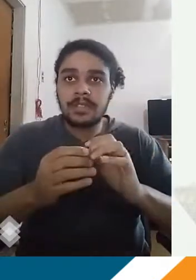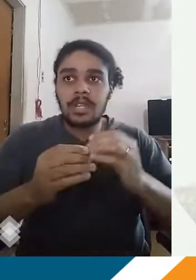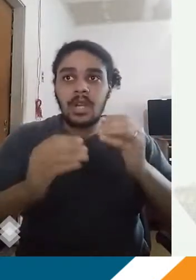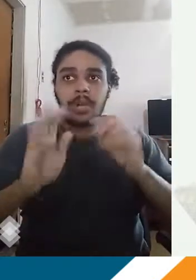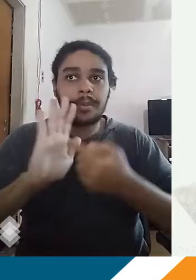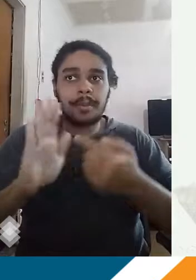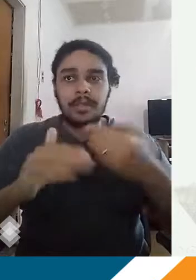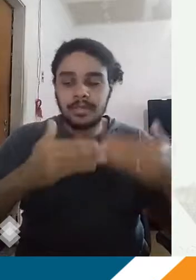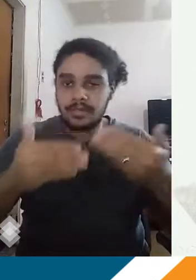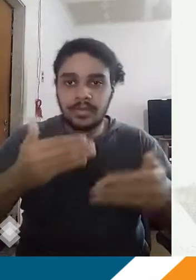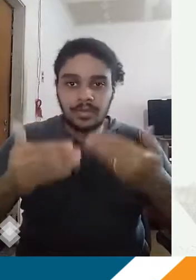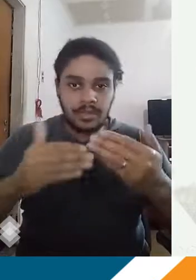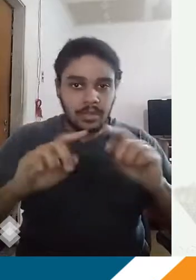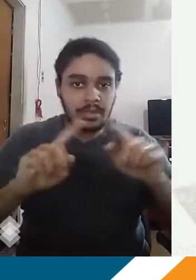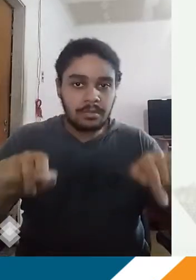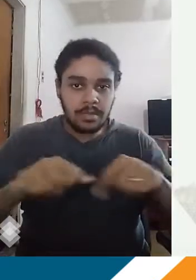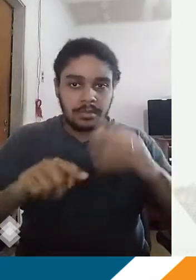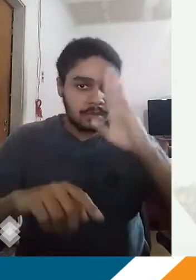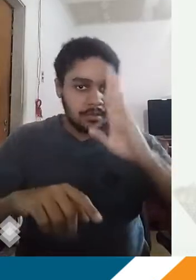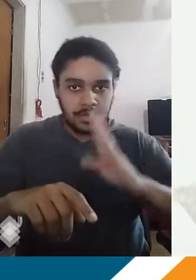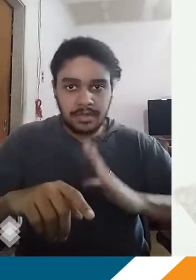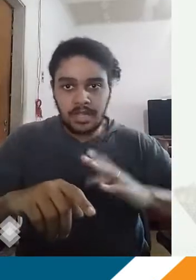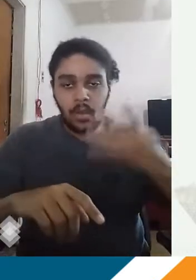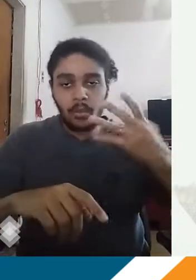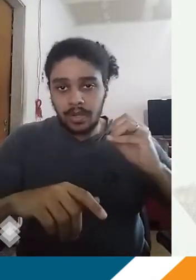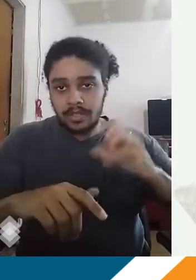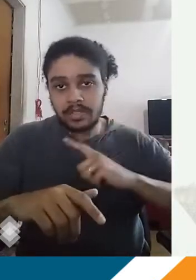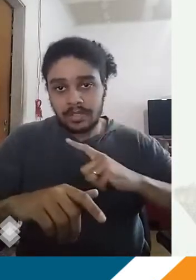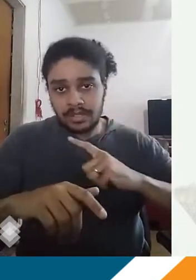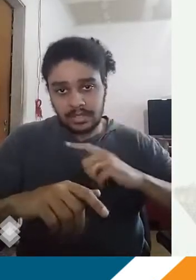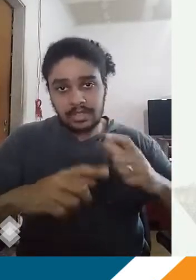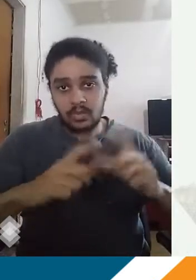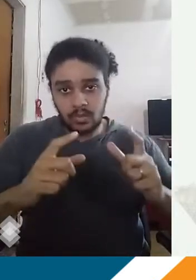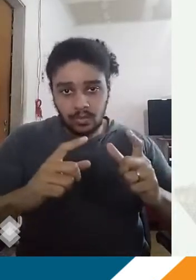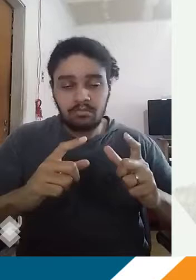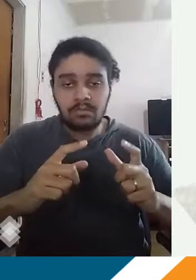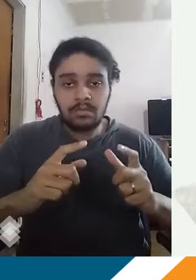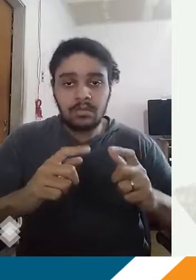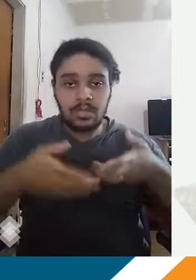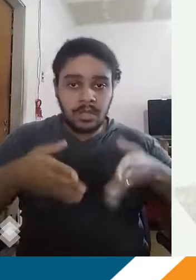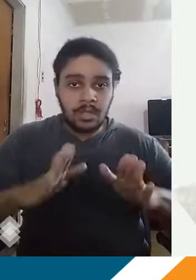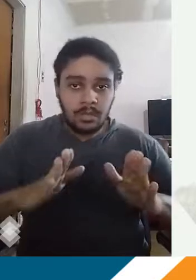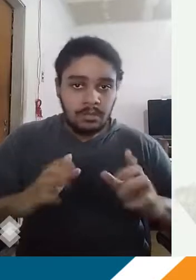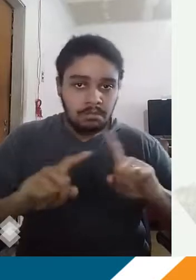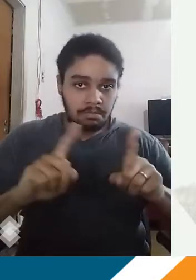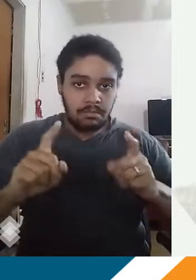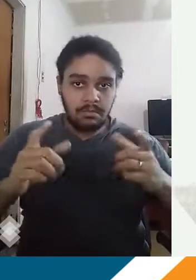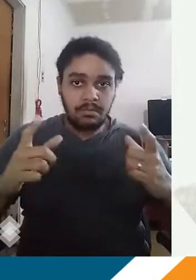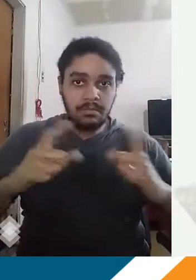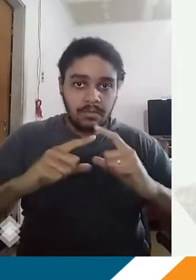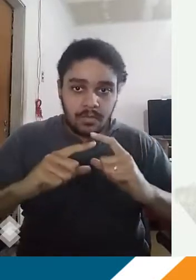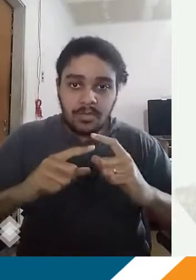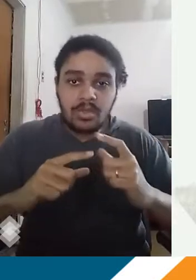animação mostrando a evolução da pirâmide brasileira. Em 40 teremos uma alta taxa de natalidade e fecundidade, contudo